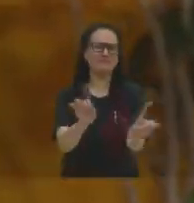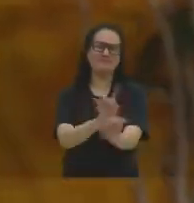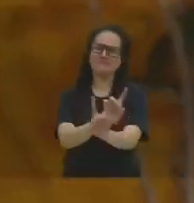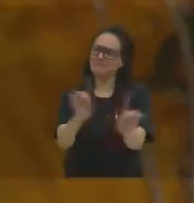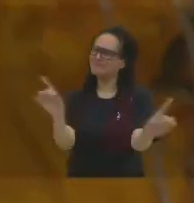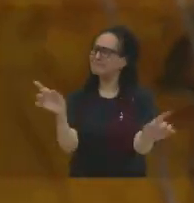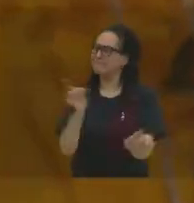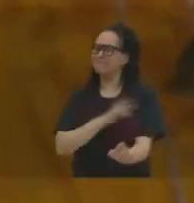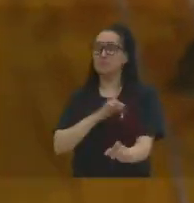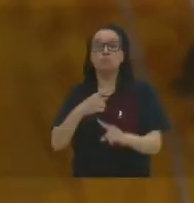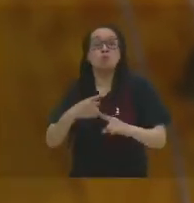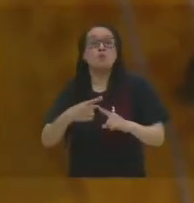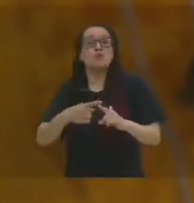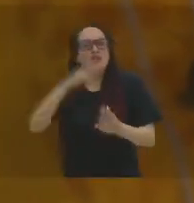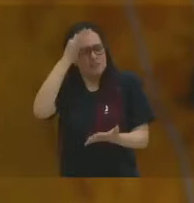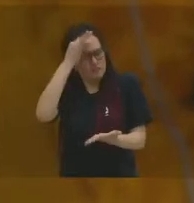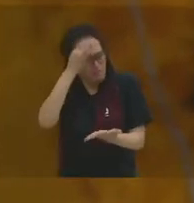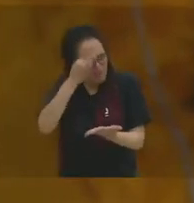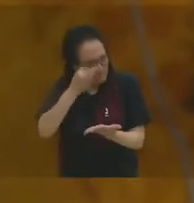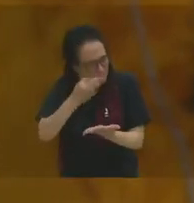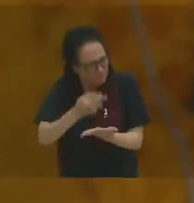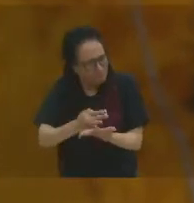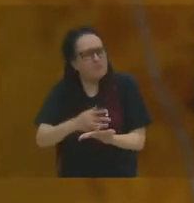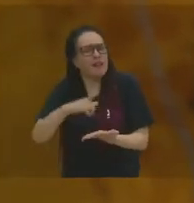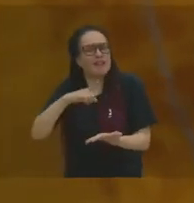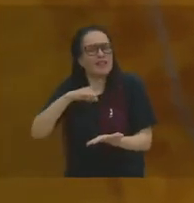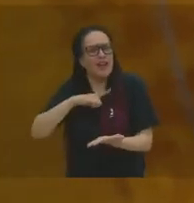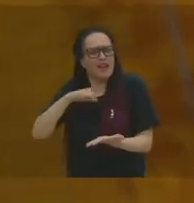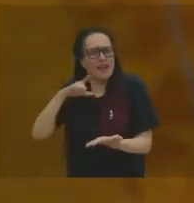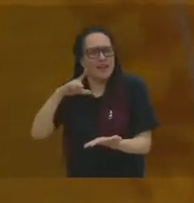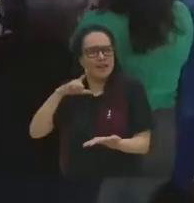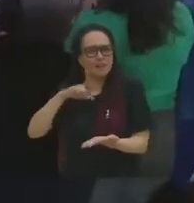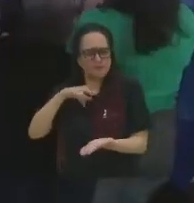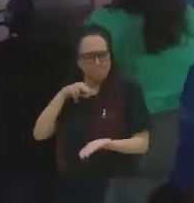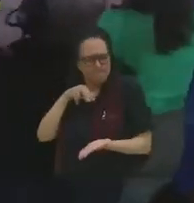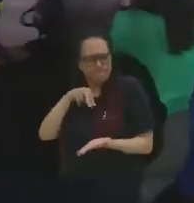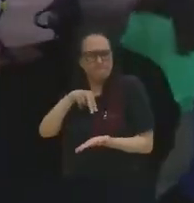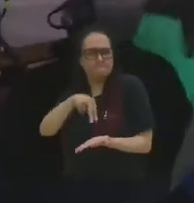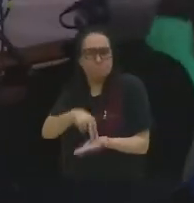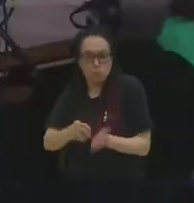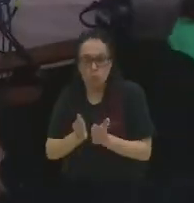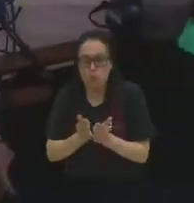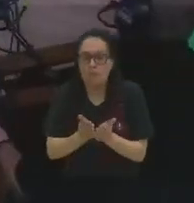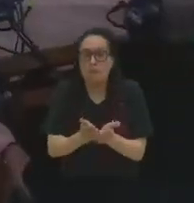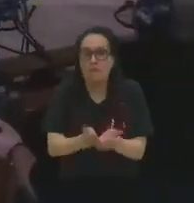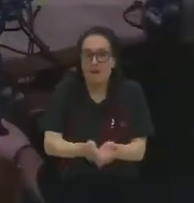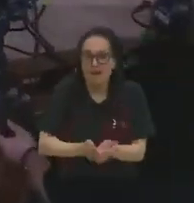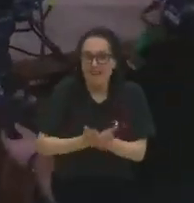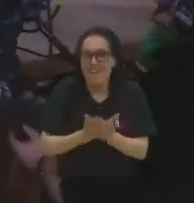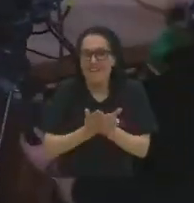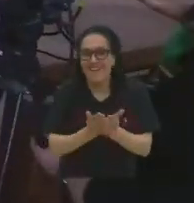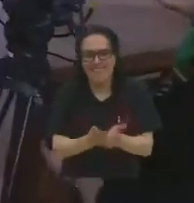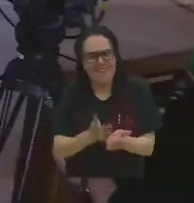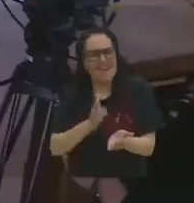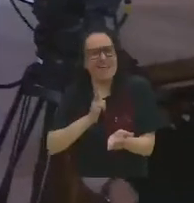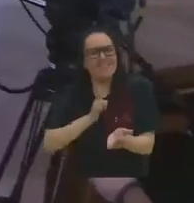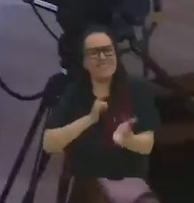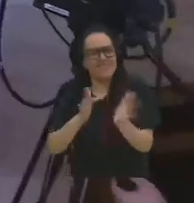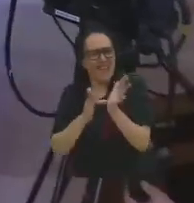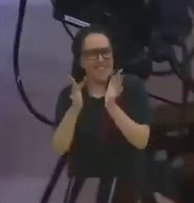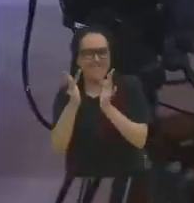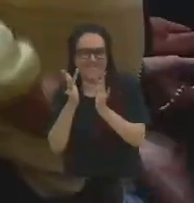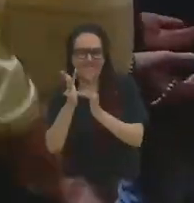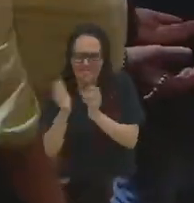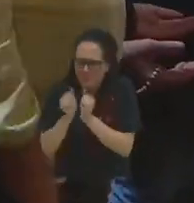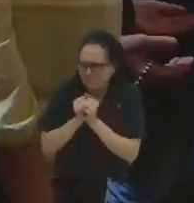fé. No meu barquinho está Jesus e Nazaré.